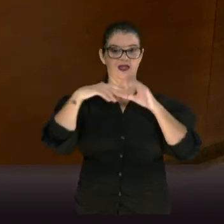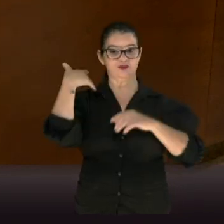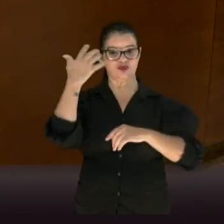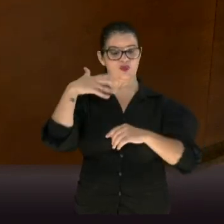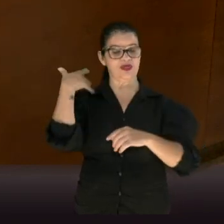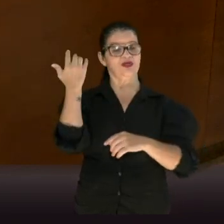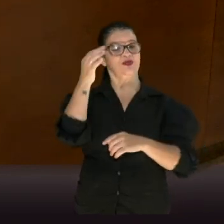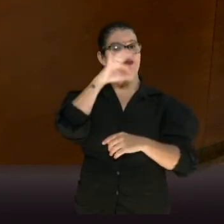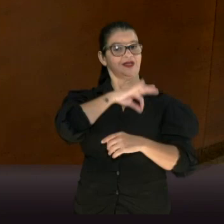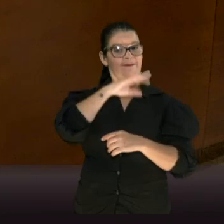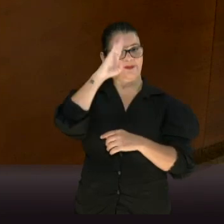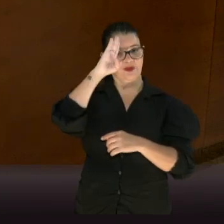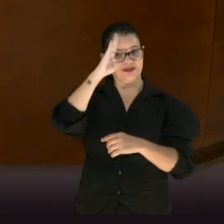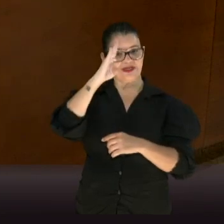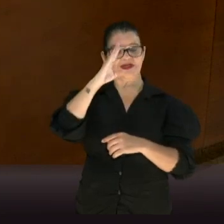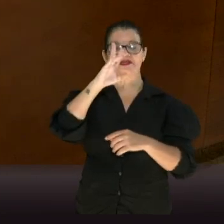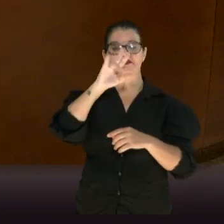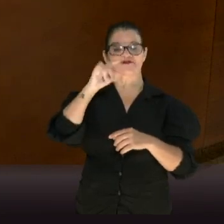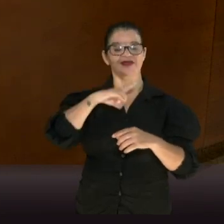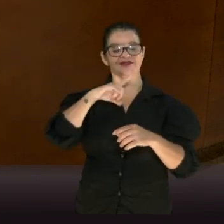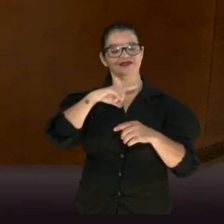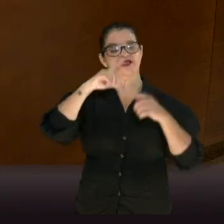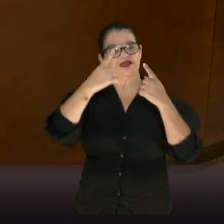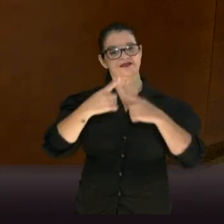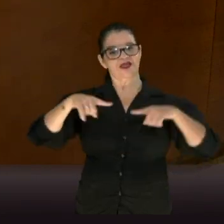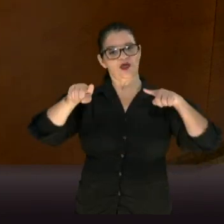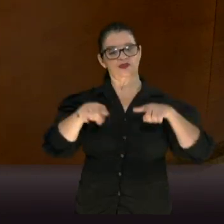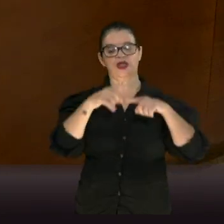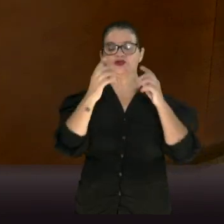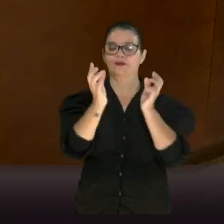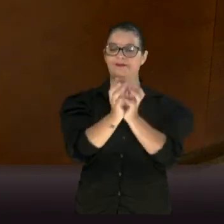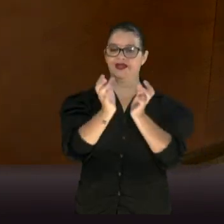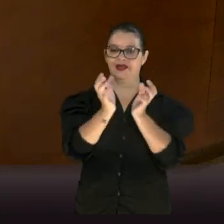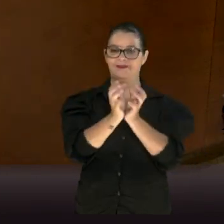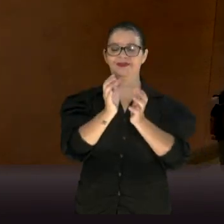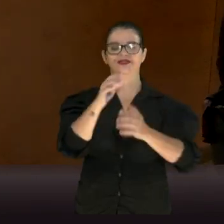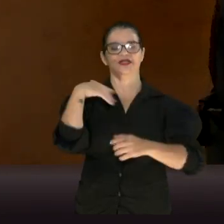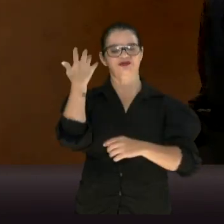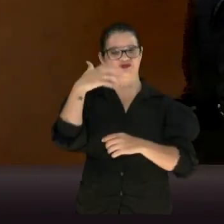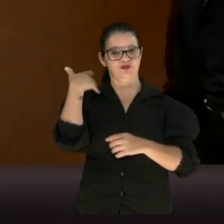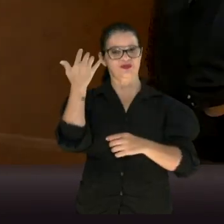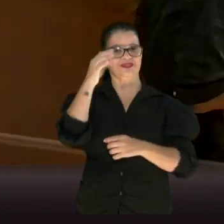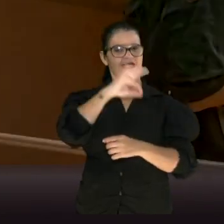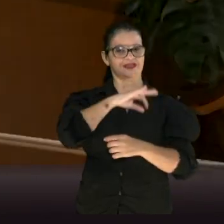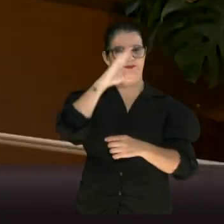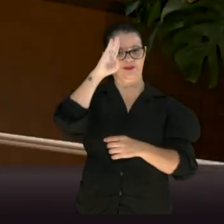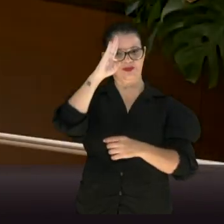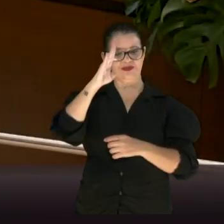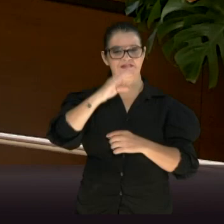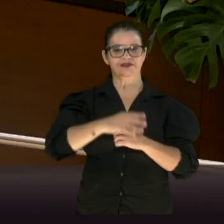da Polícia Militar, que será executado pela banda de música da Polícia Militar.